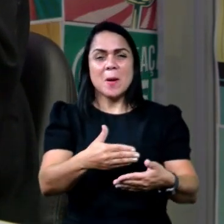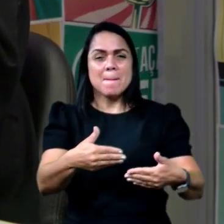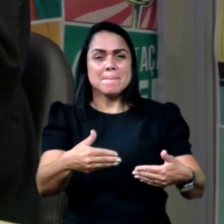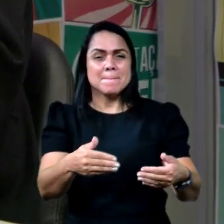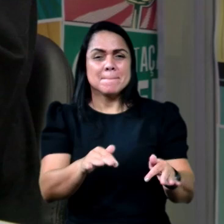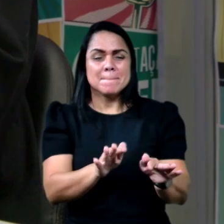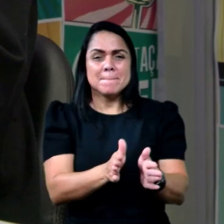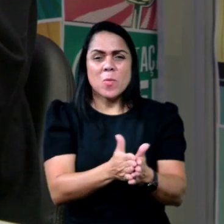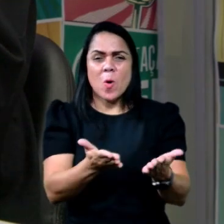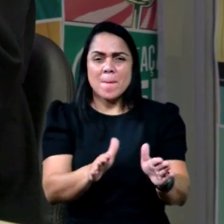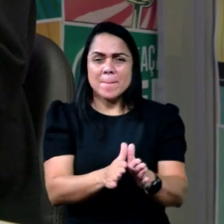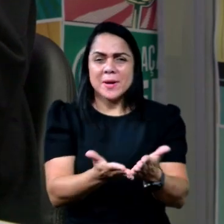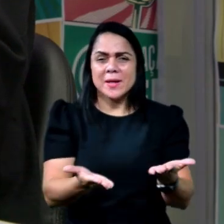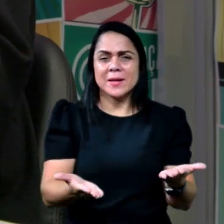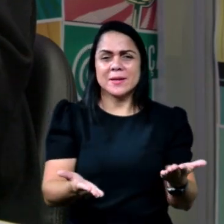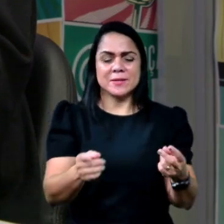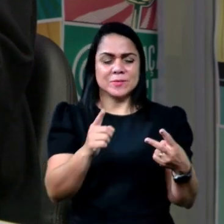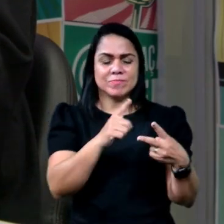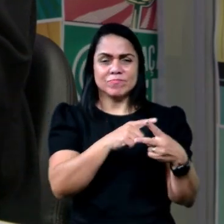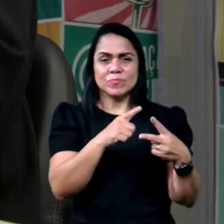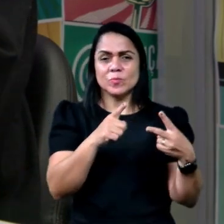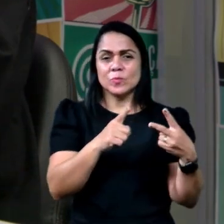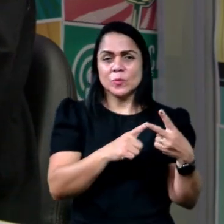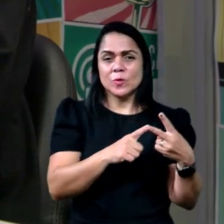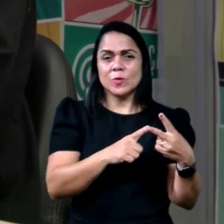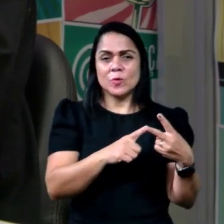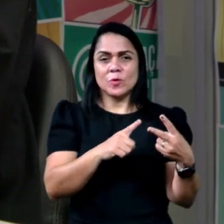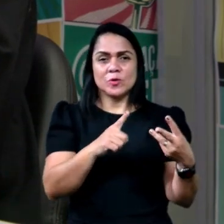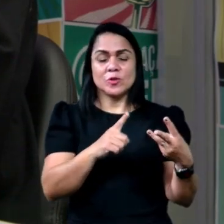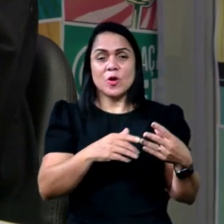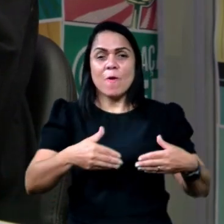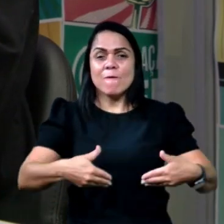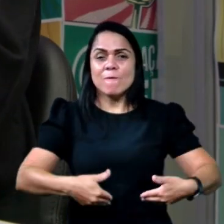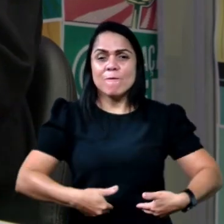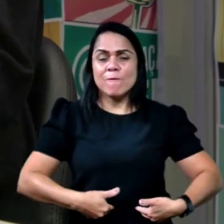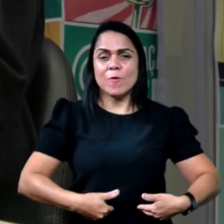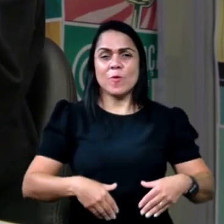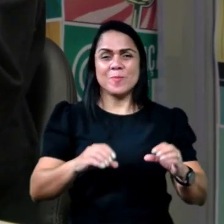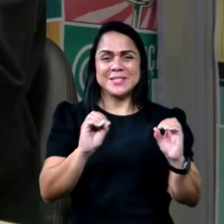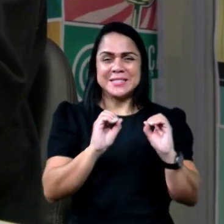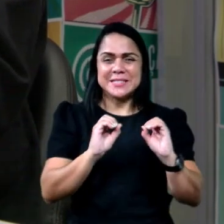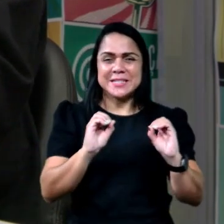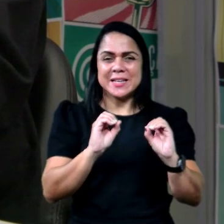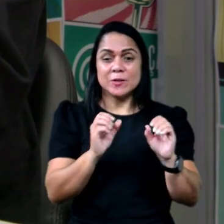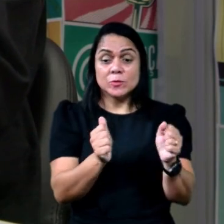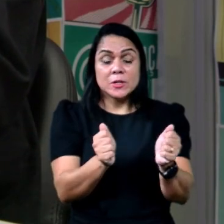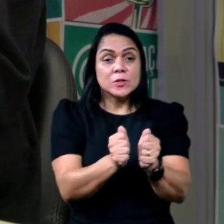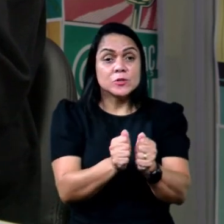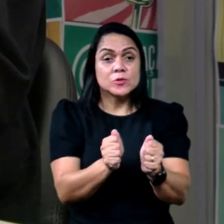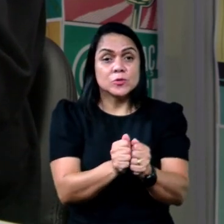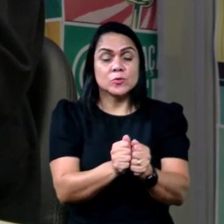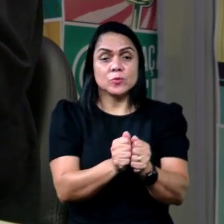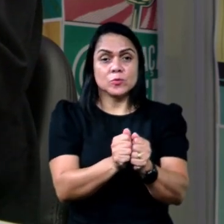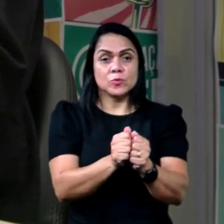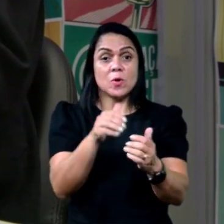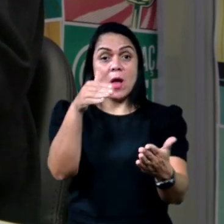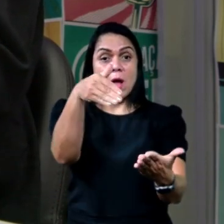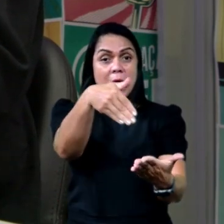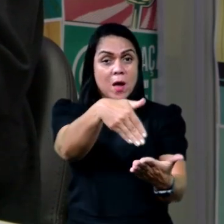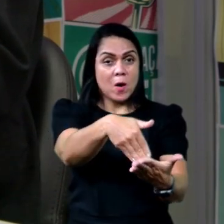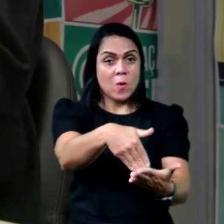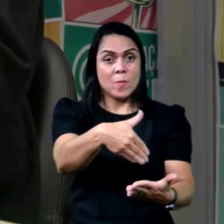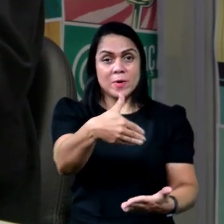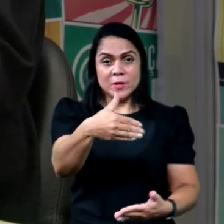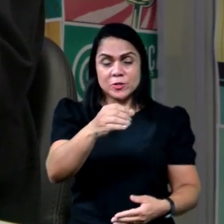o DS2, fome zero, elas são interligadas. A nossa última, agora, que é a 18, tem a